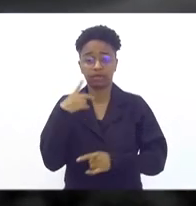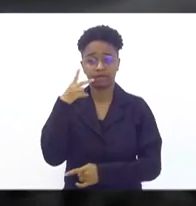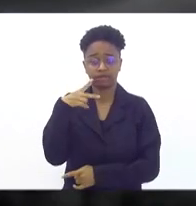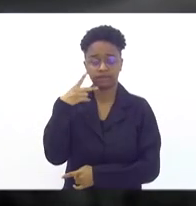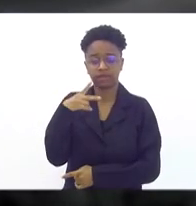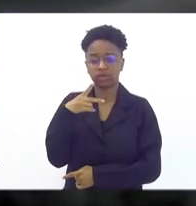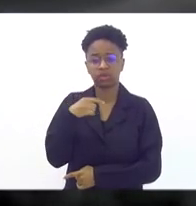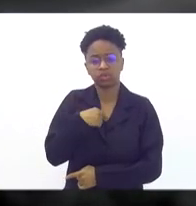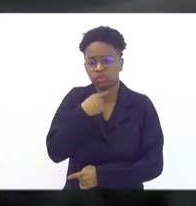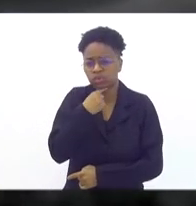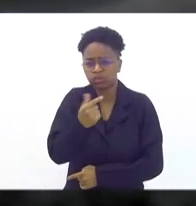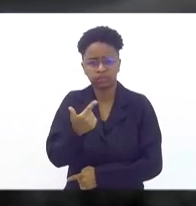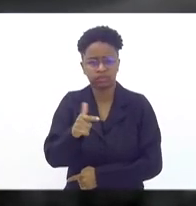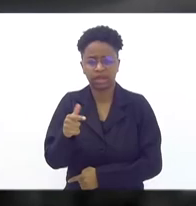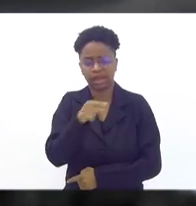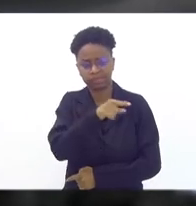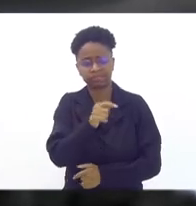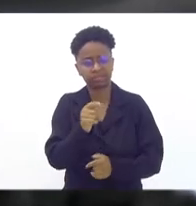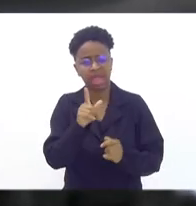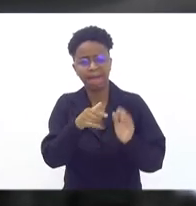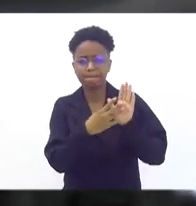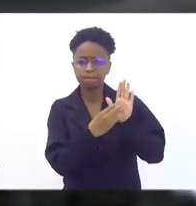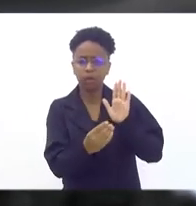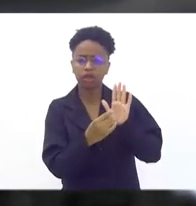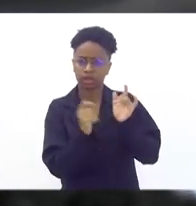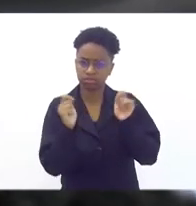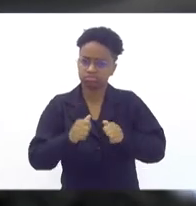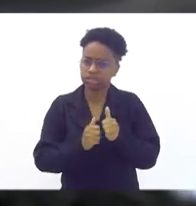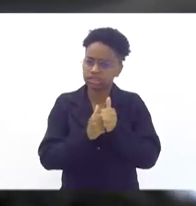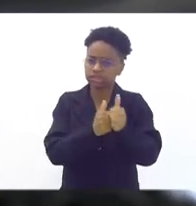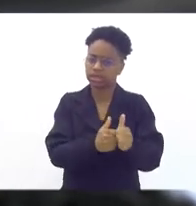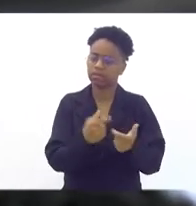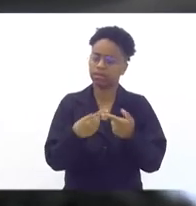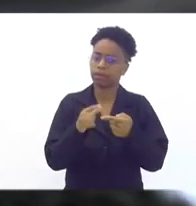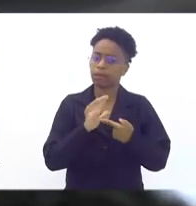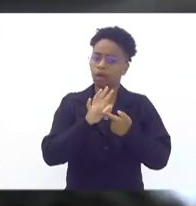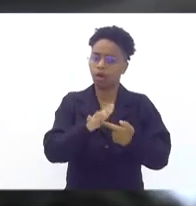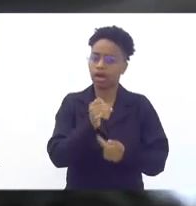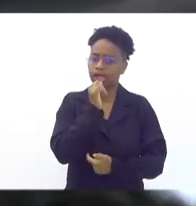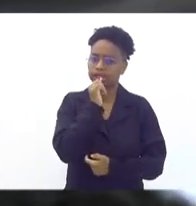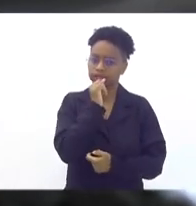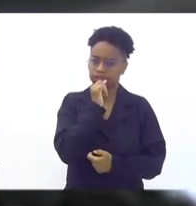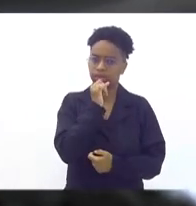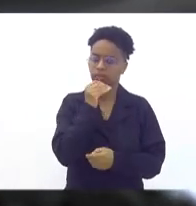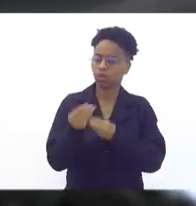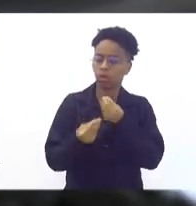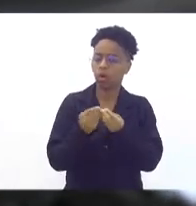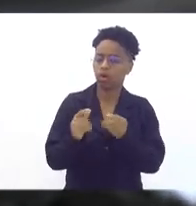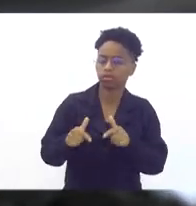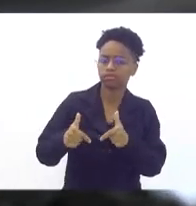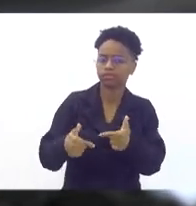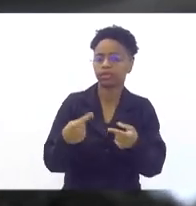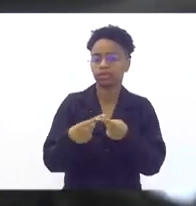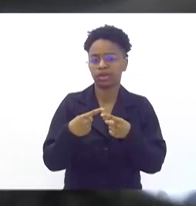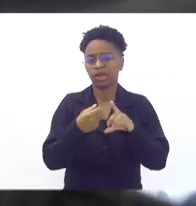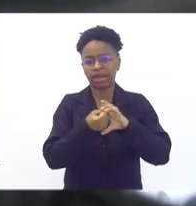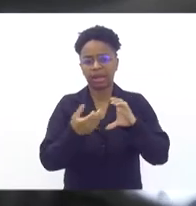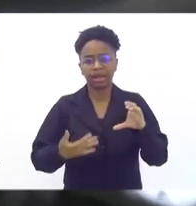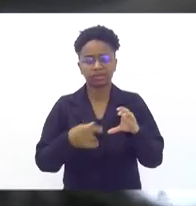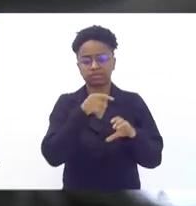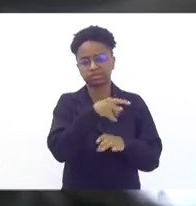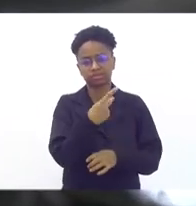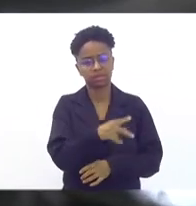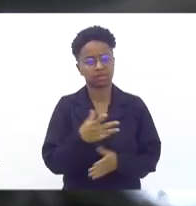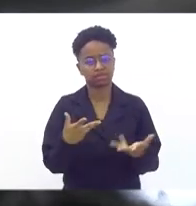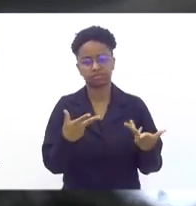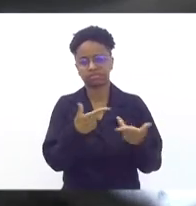dúvida nenhuma é um espelho a ser seguido ali e uma um exemplo de vereadora por todas as suas qualidades características em amor